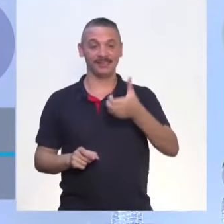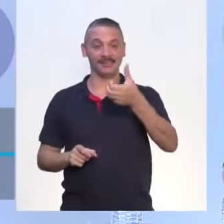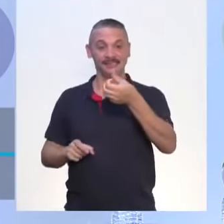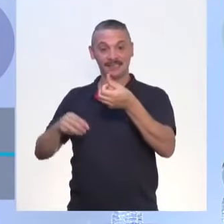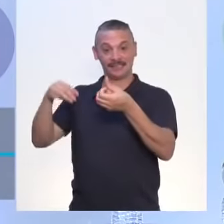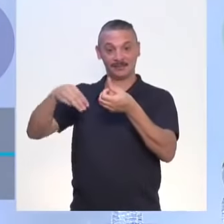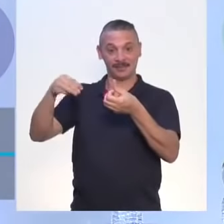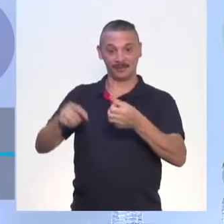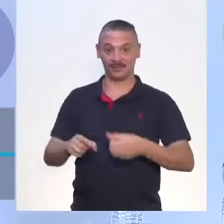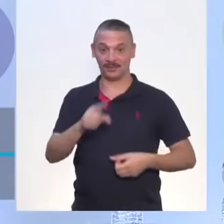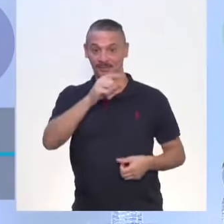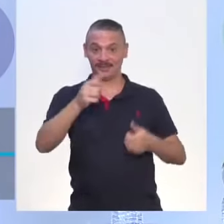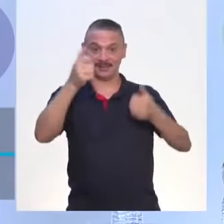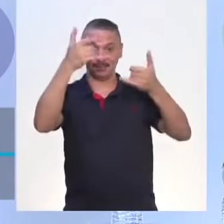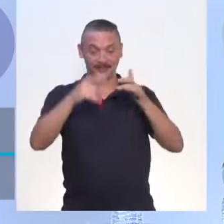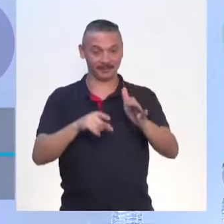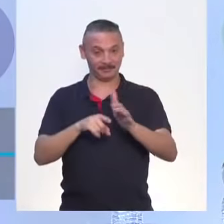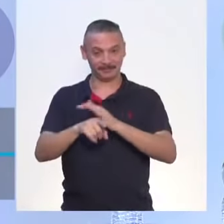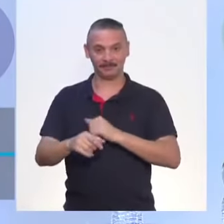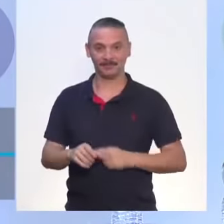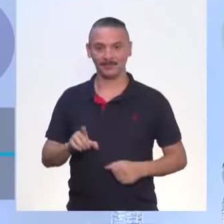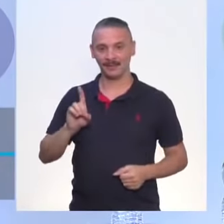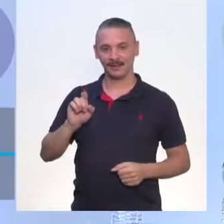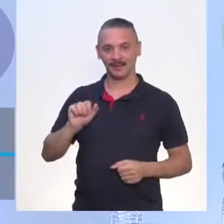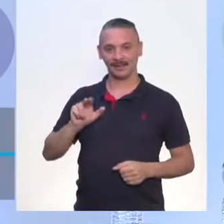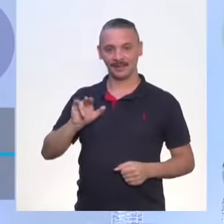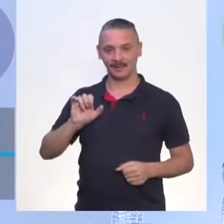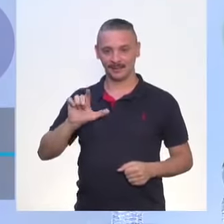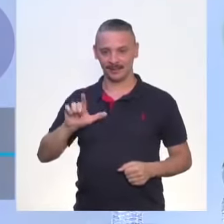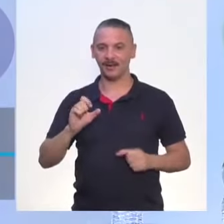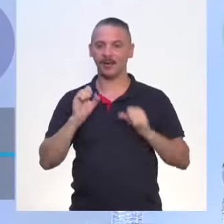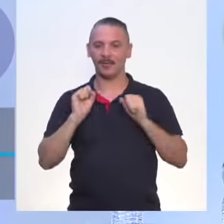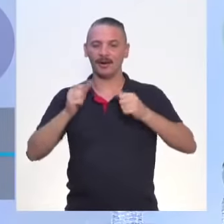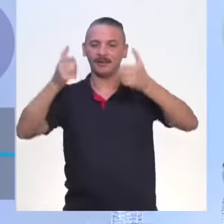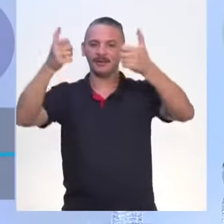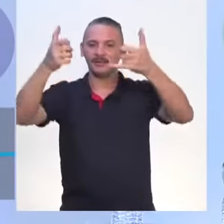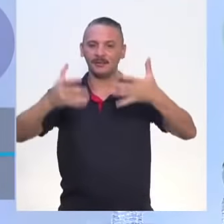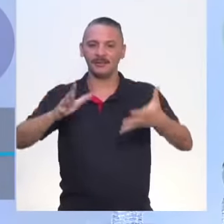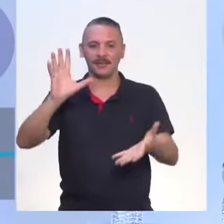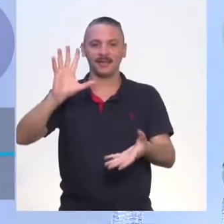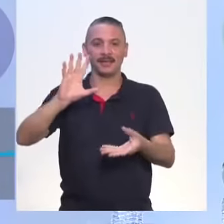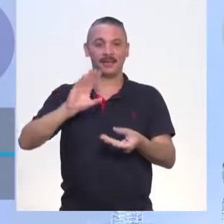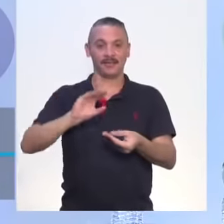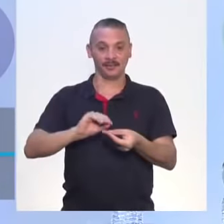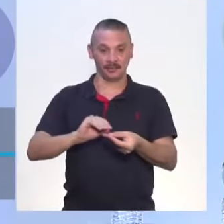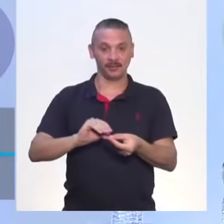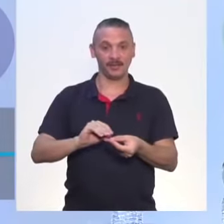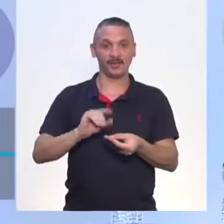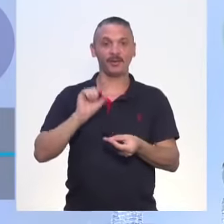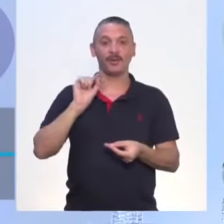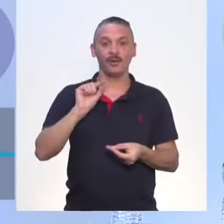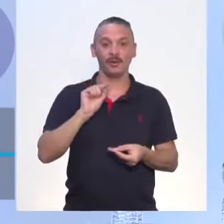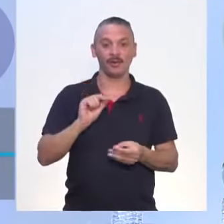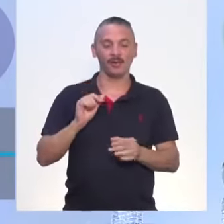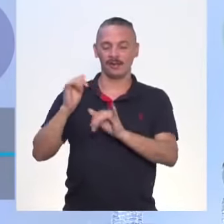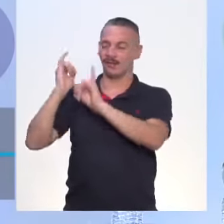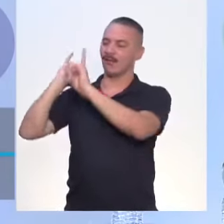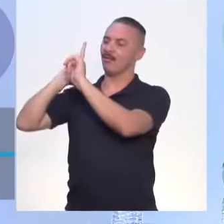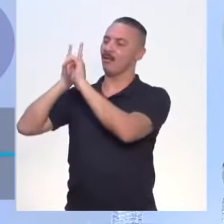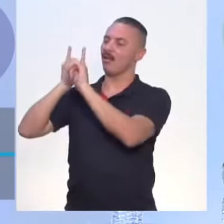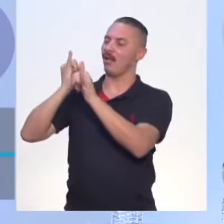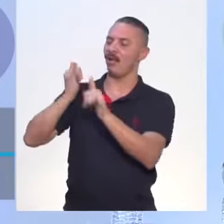para te aproveitar um pouquinho mais. Daniel, será que você consegue falar para a gente aí, bem resumidinho, em 6 minutos, alguma lenda que